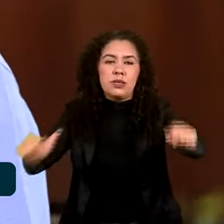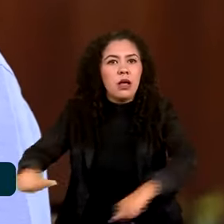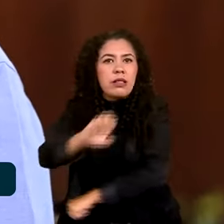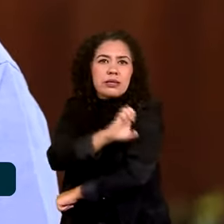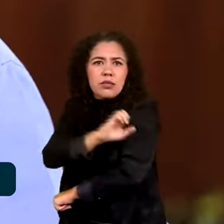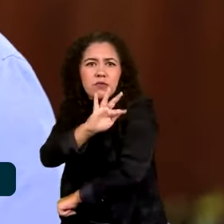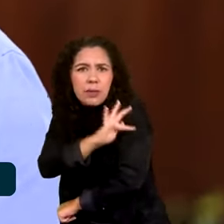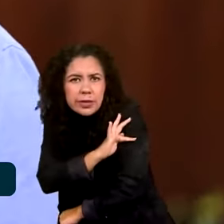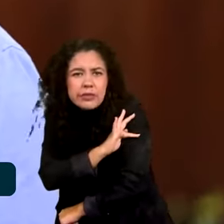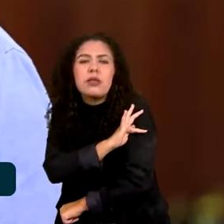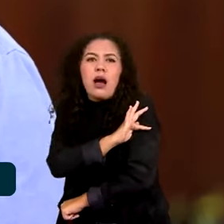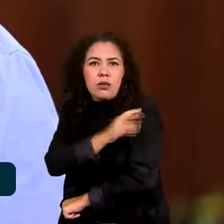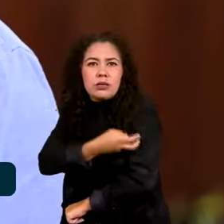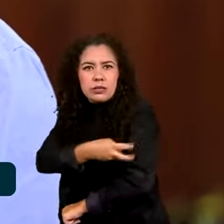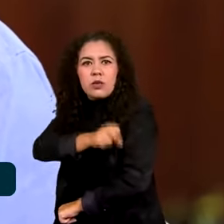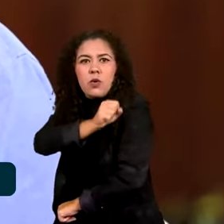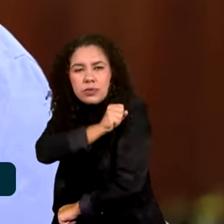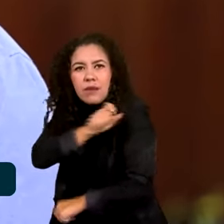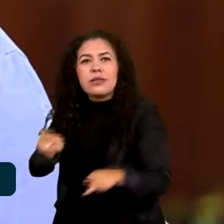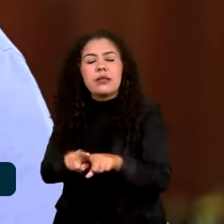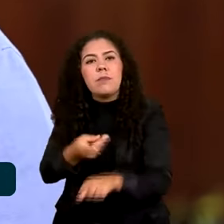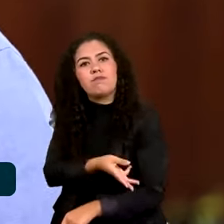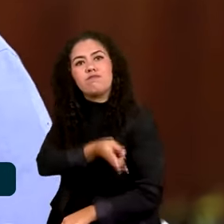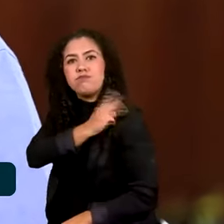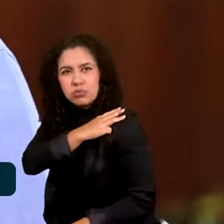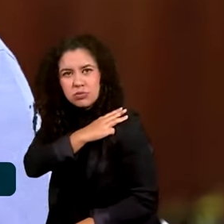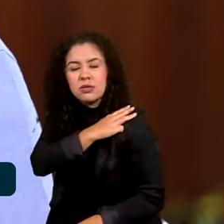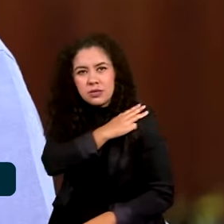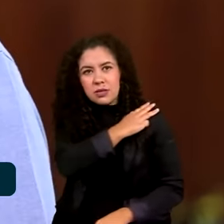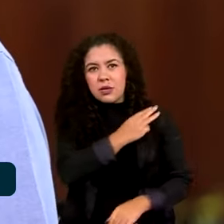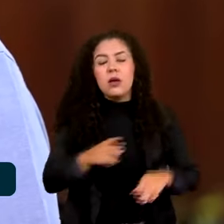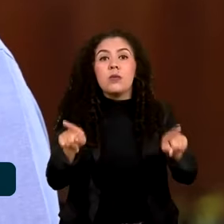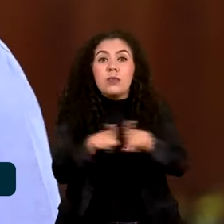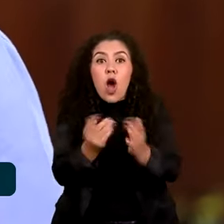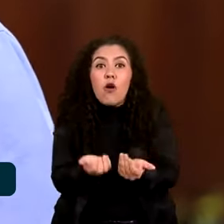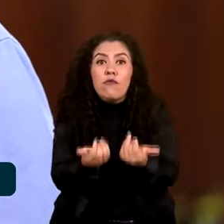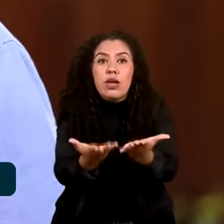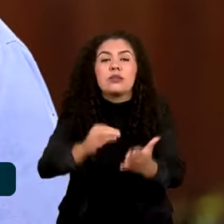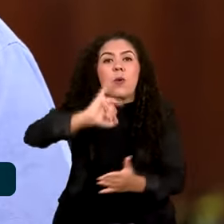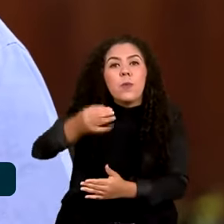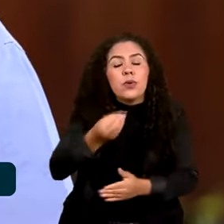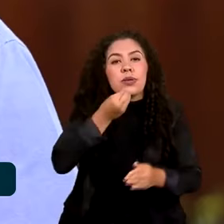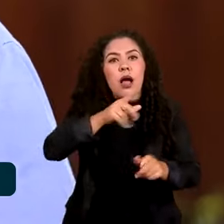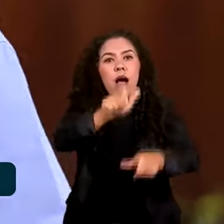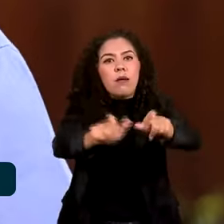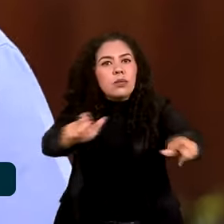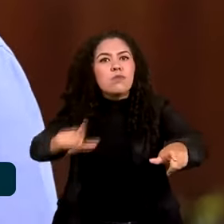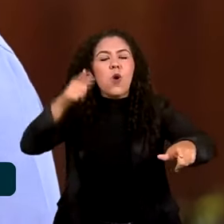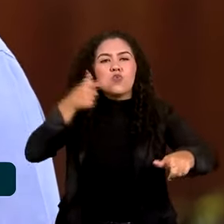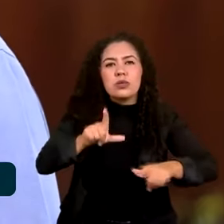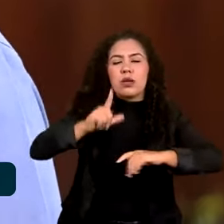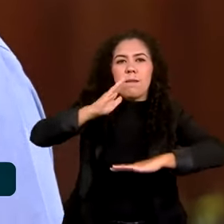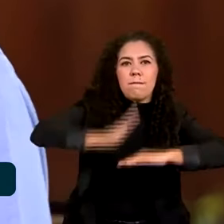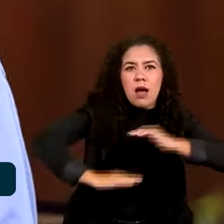ensino médio, ou seja, é porque não só você dá oportunidade das pessoas praticarem outras atividades